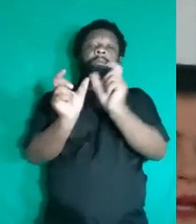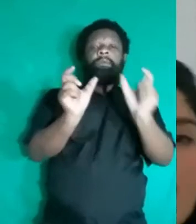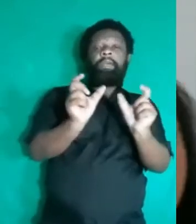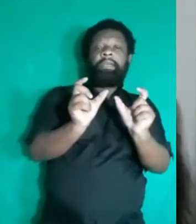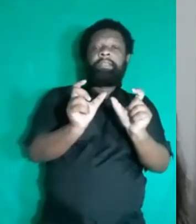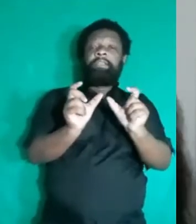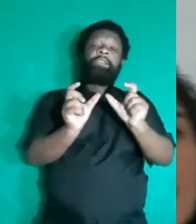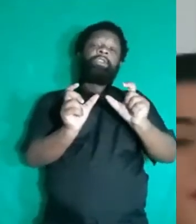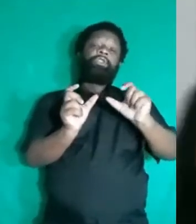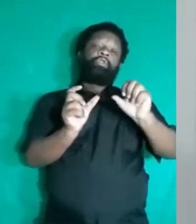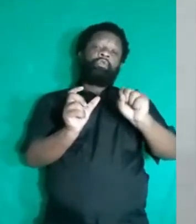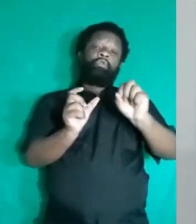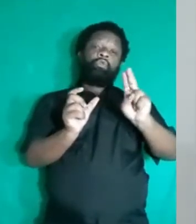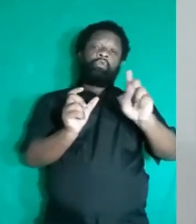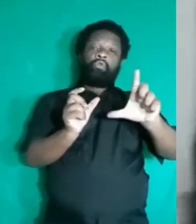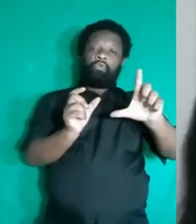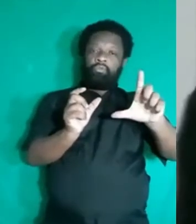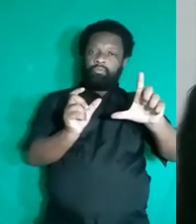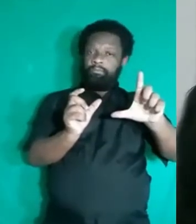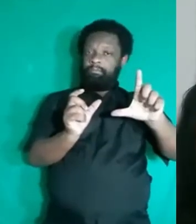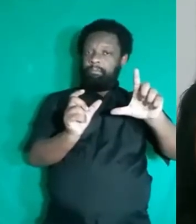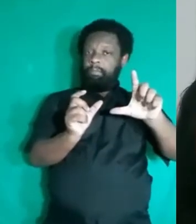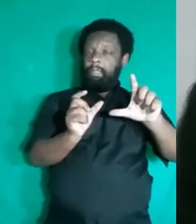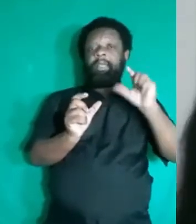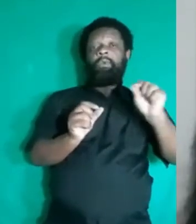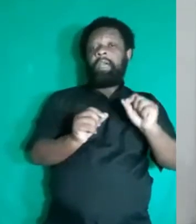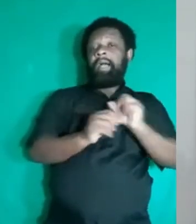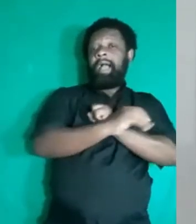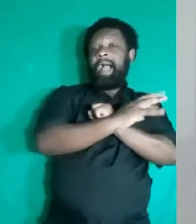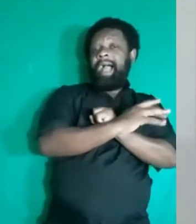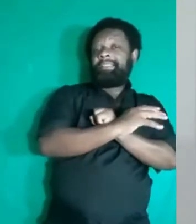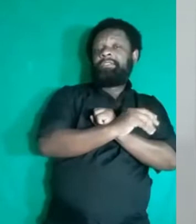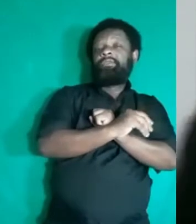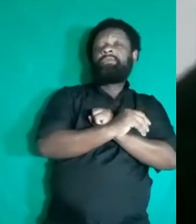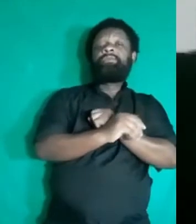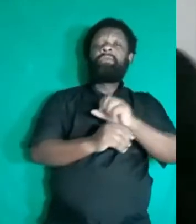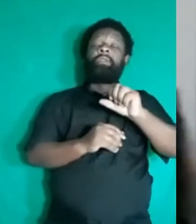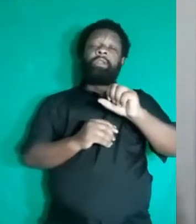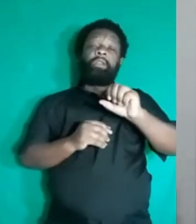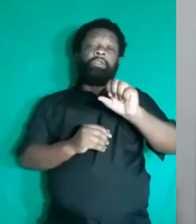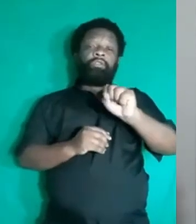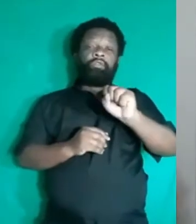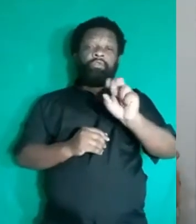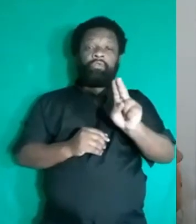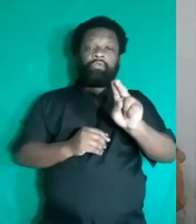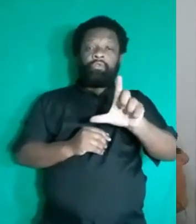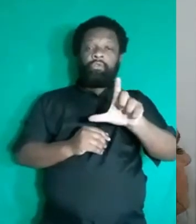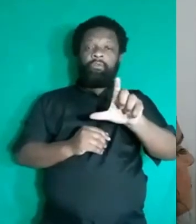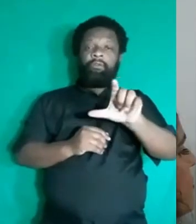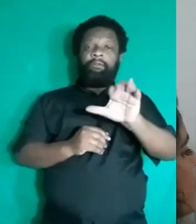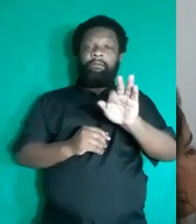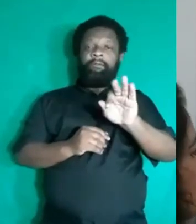enxofre, nós vamos utilizar o prefixo sulfur, que vem do latim sulfurium. Então, esse daqui é o ácido